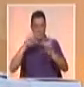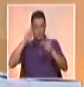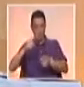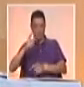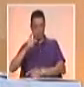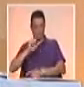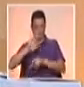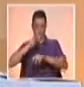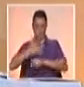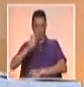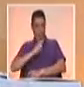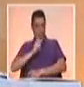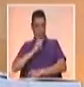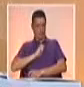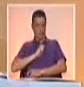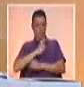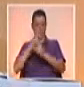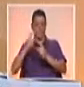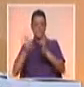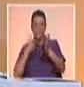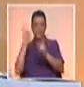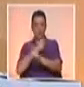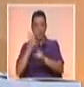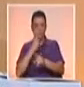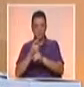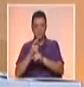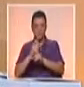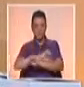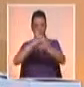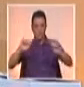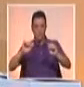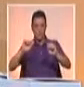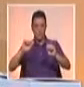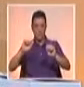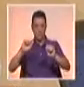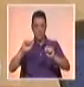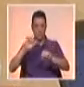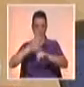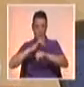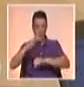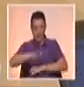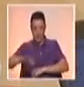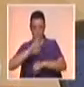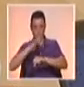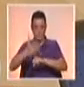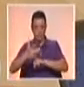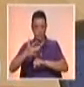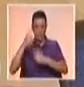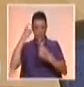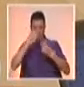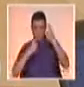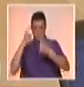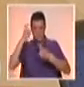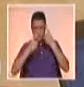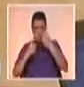código profissional, há mais coisas que faltam no vosso enquadramento profissional? Eu penso que, se